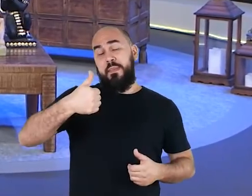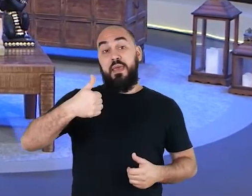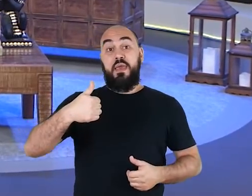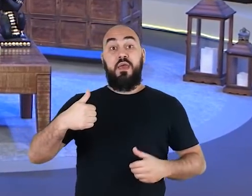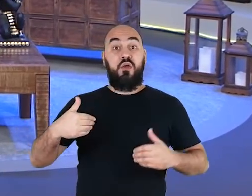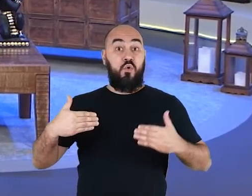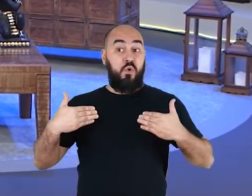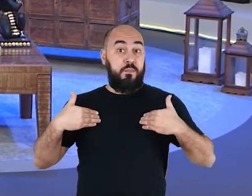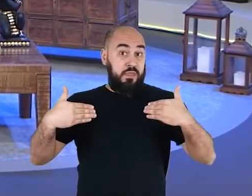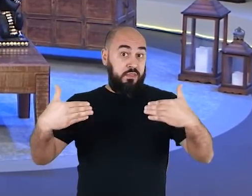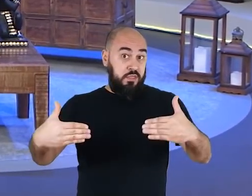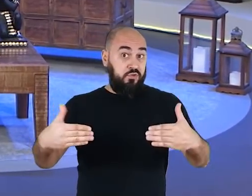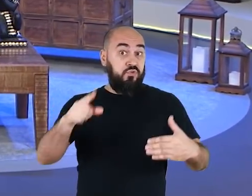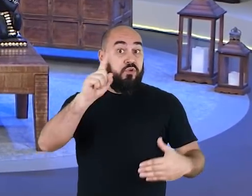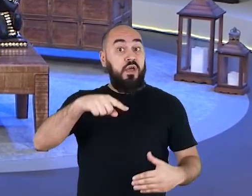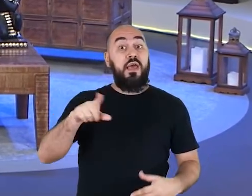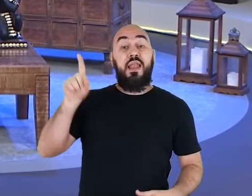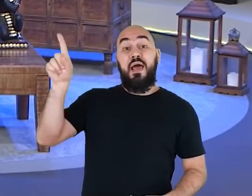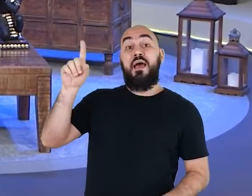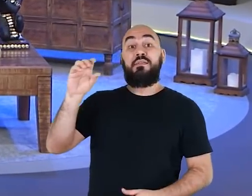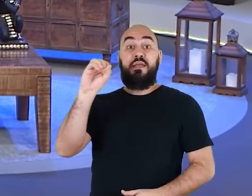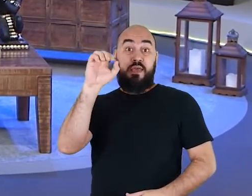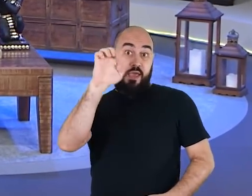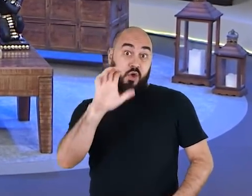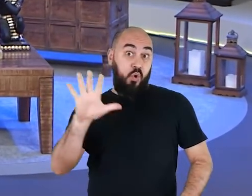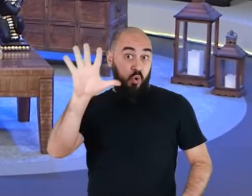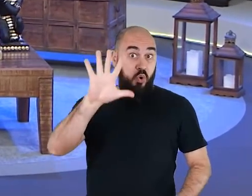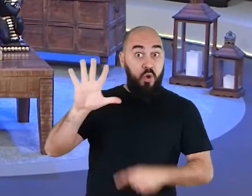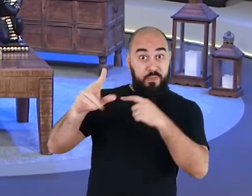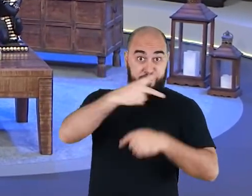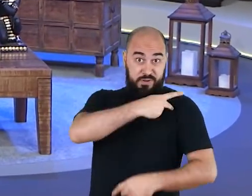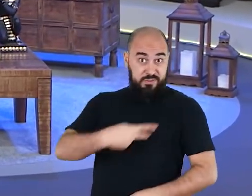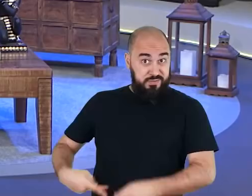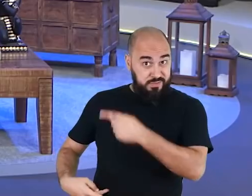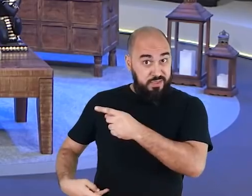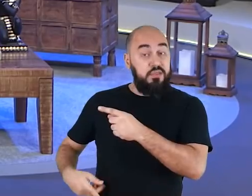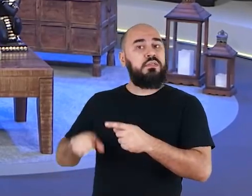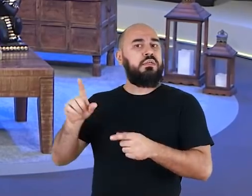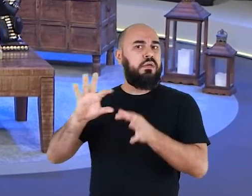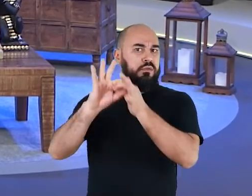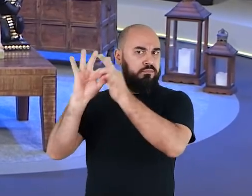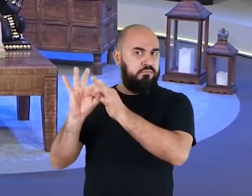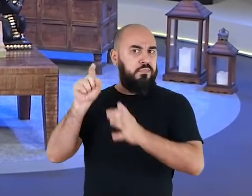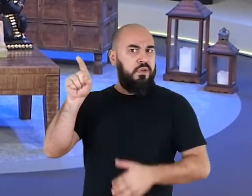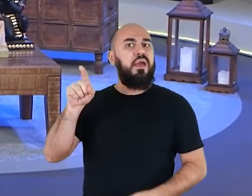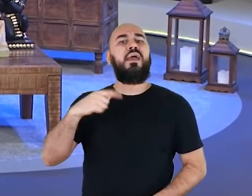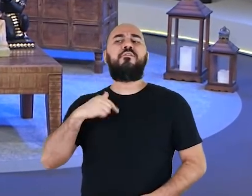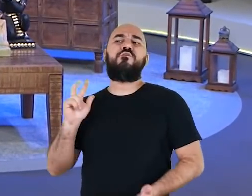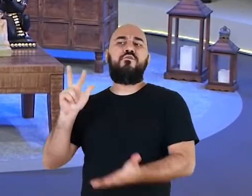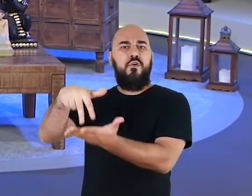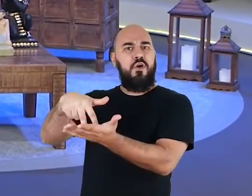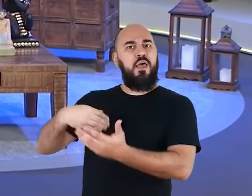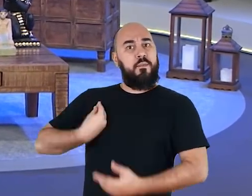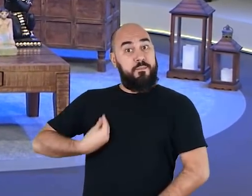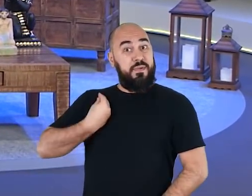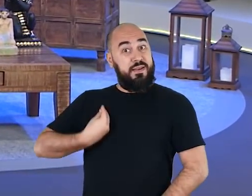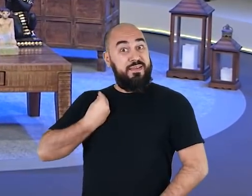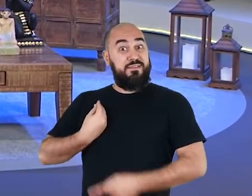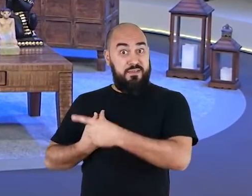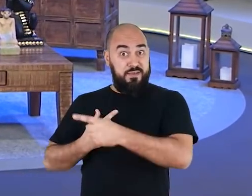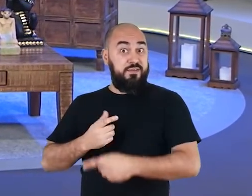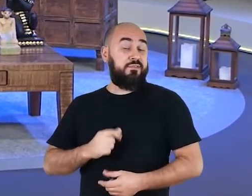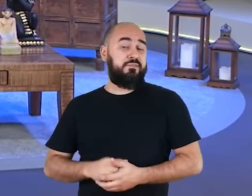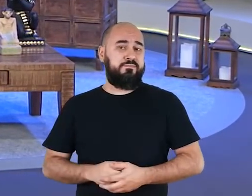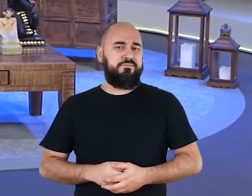o presidente em exercício da União Europeia, estiveram presentes na cerimônia da premiação ou do reconhecimento.